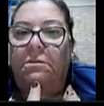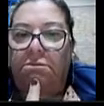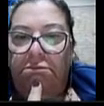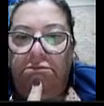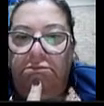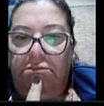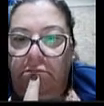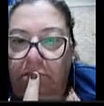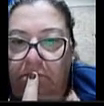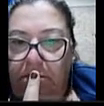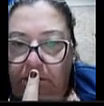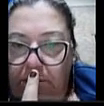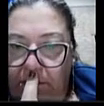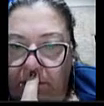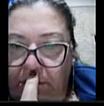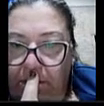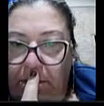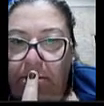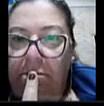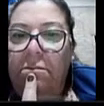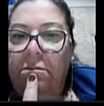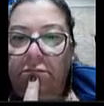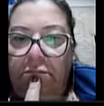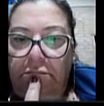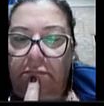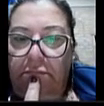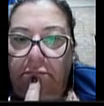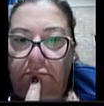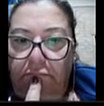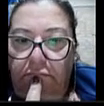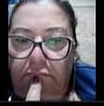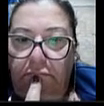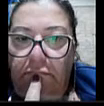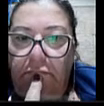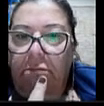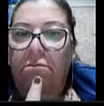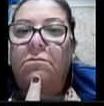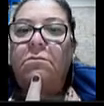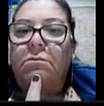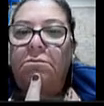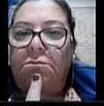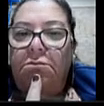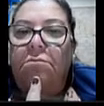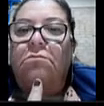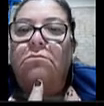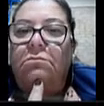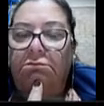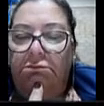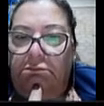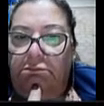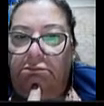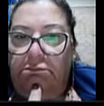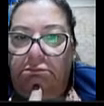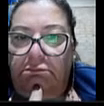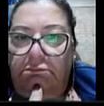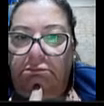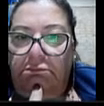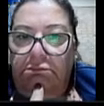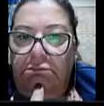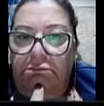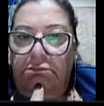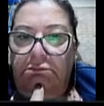uma dificuldade persistente em aspectos da matemática, também com uma discrepância de pelo menos dois anos,